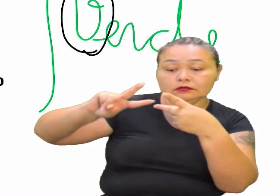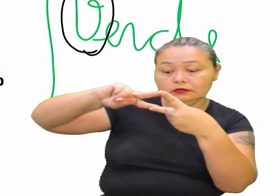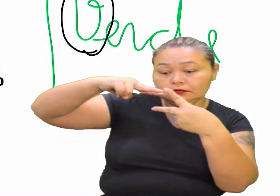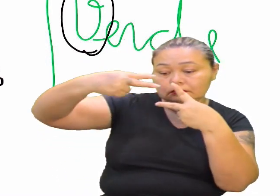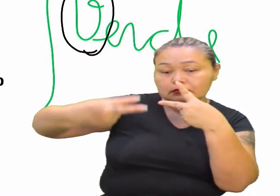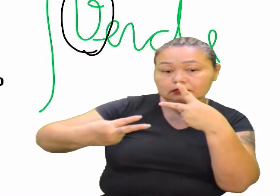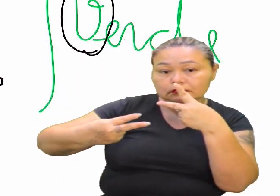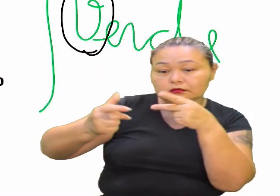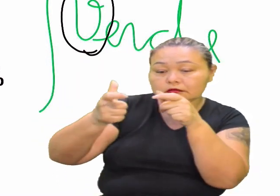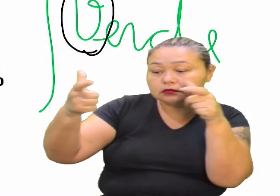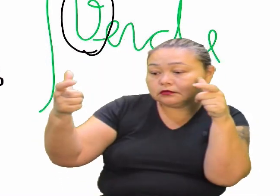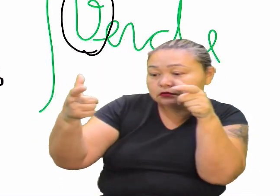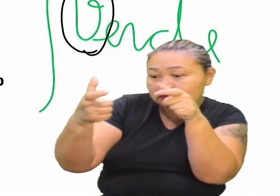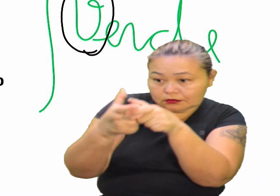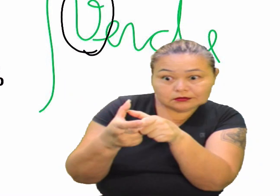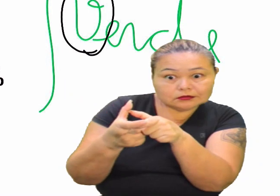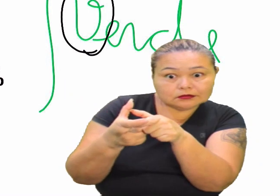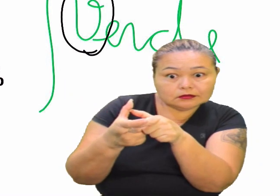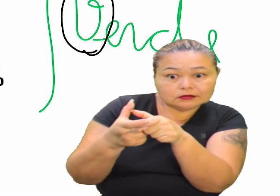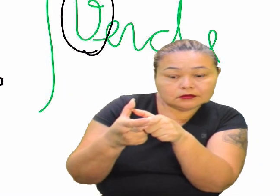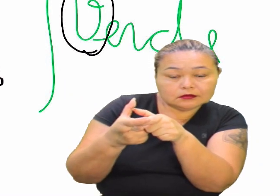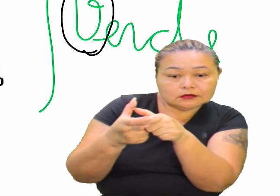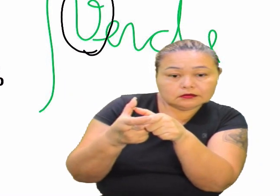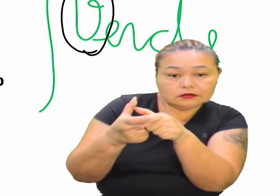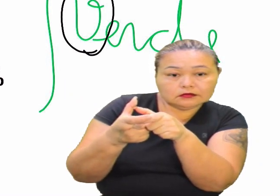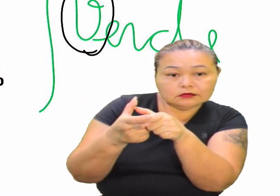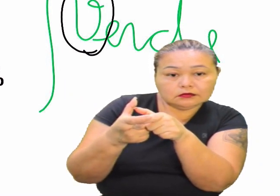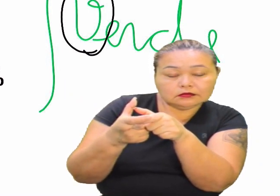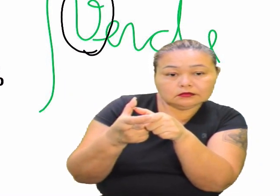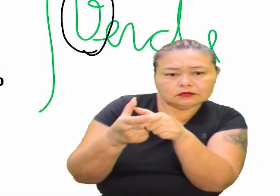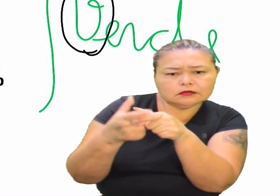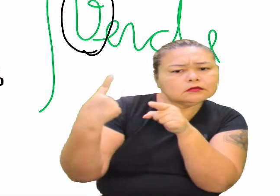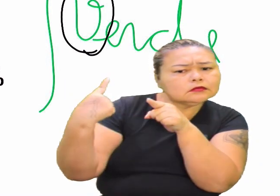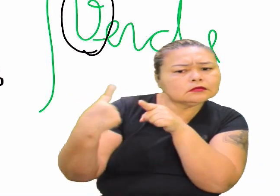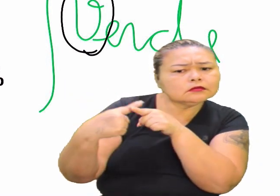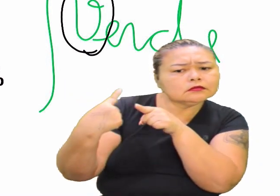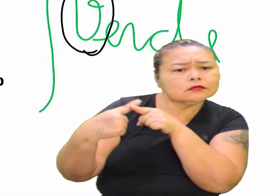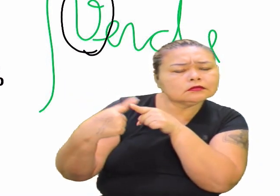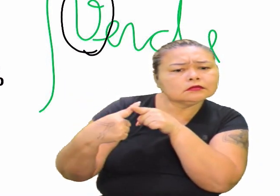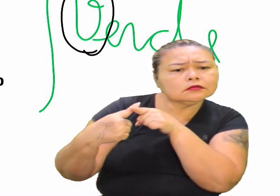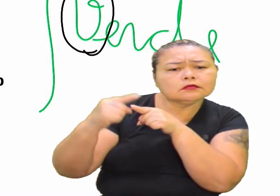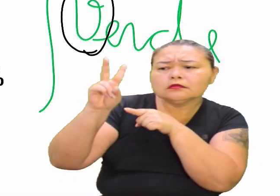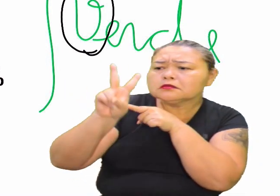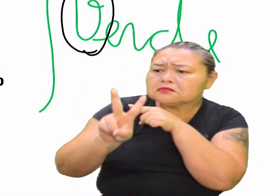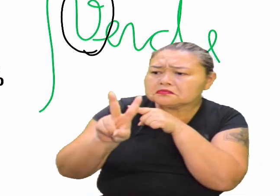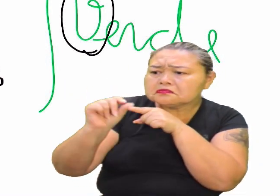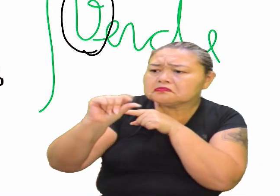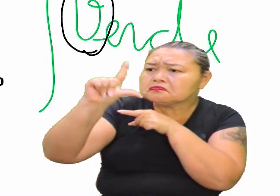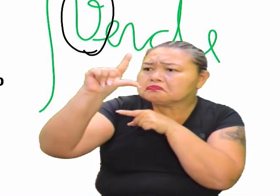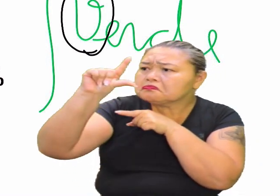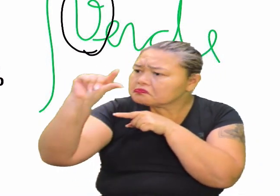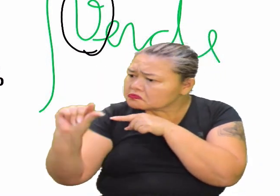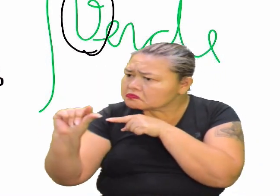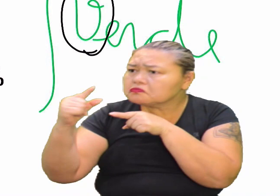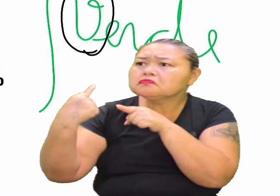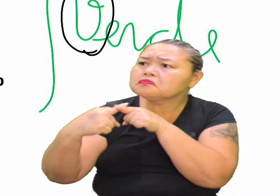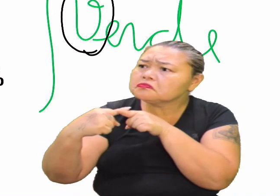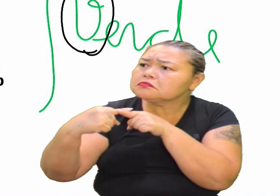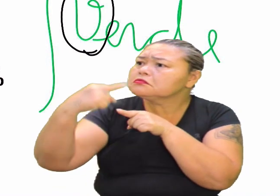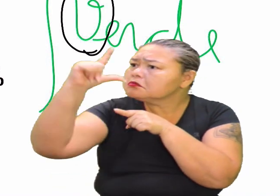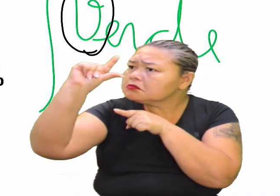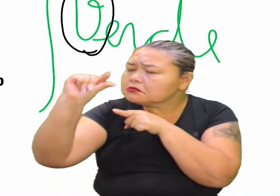se expressa em menor proporção. Mas por que um está maior e o outro está menor?